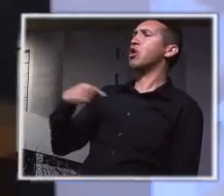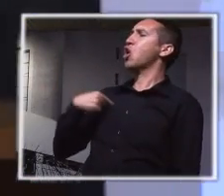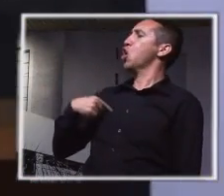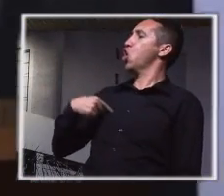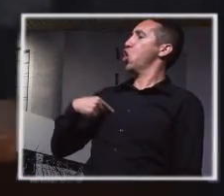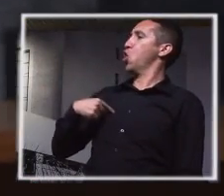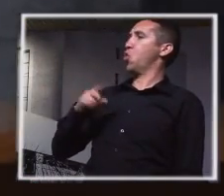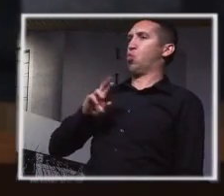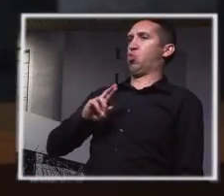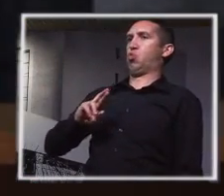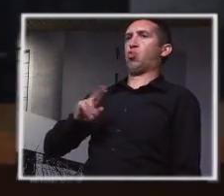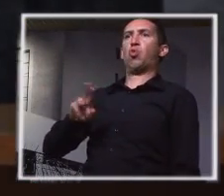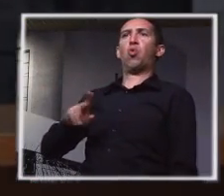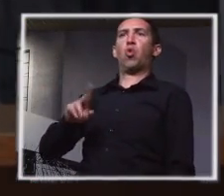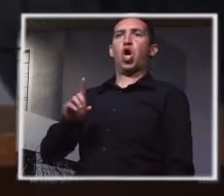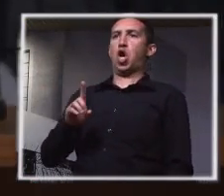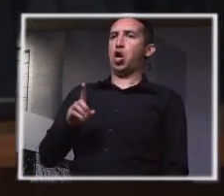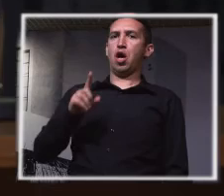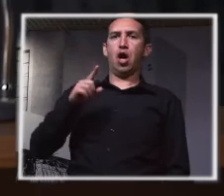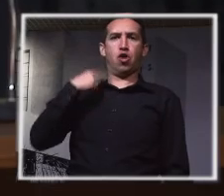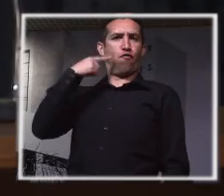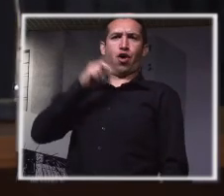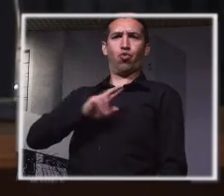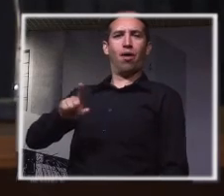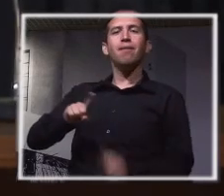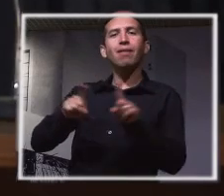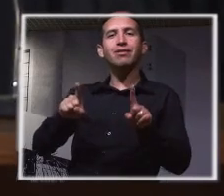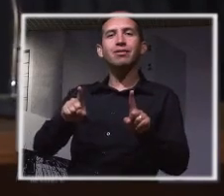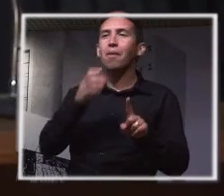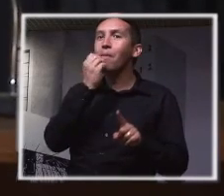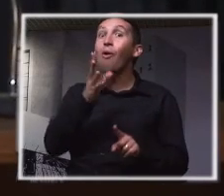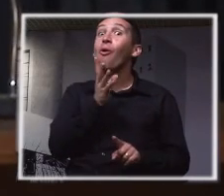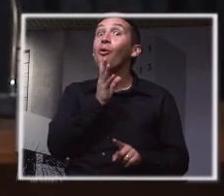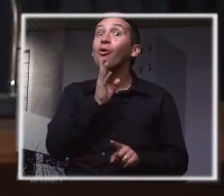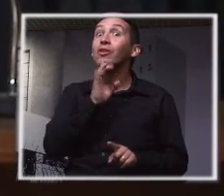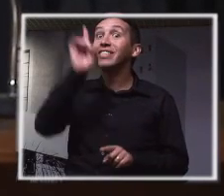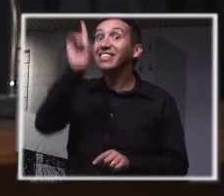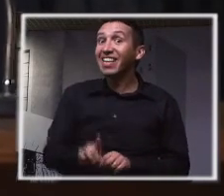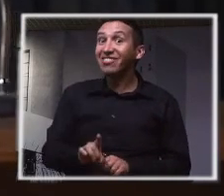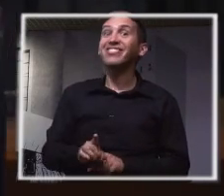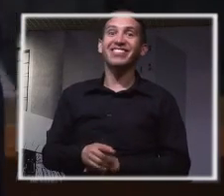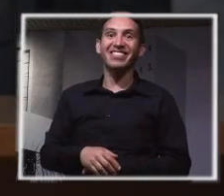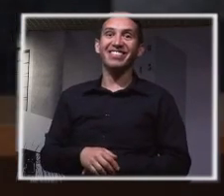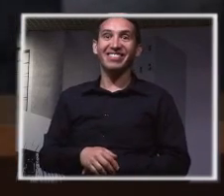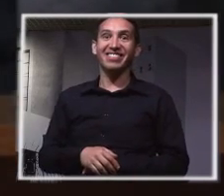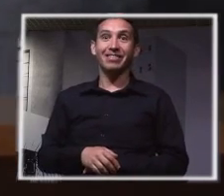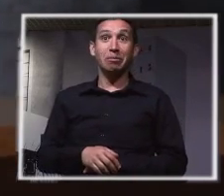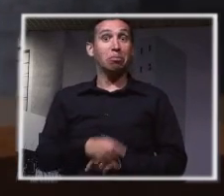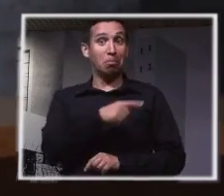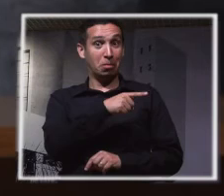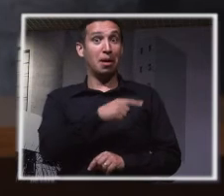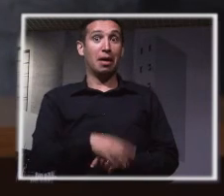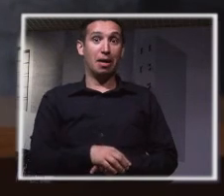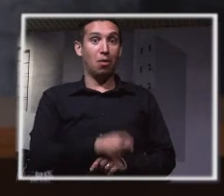sou doutora, mas eu adoro conhecer os meus direitos. Desde então, ela passou a ser uma figura